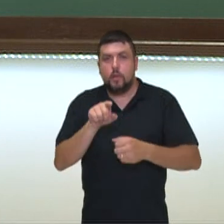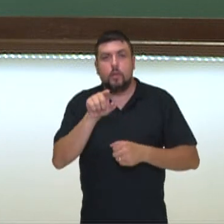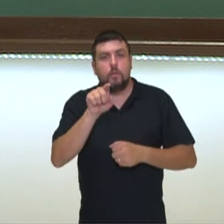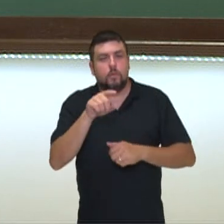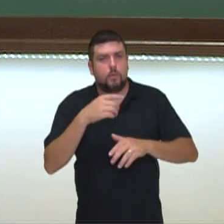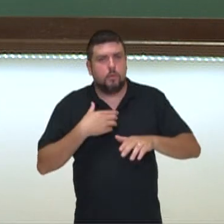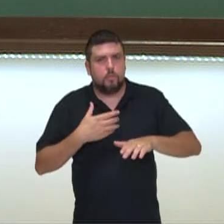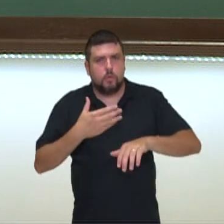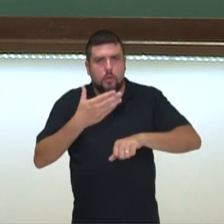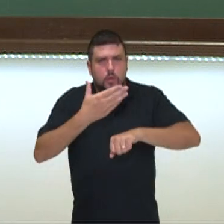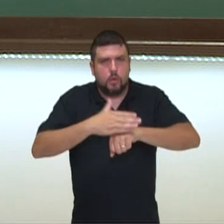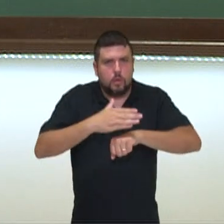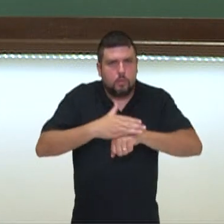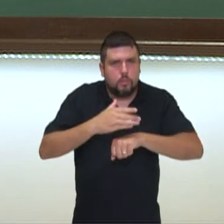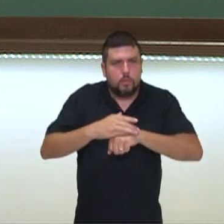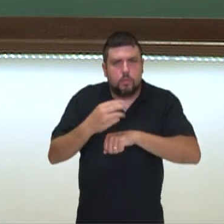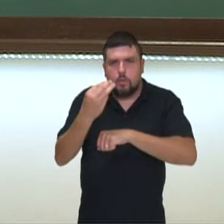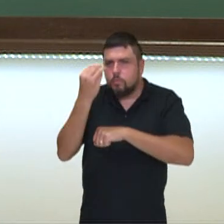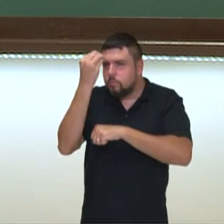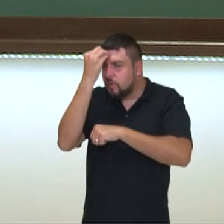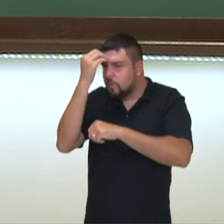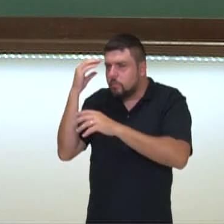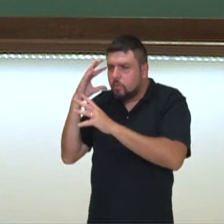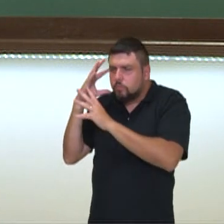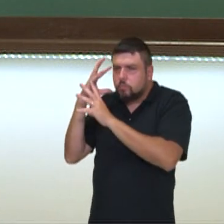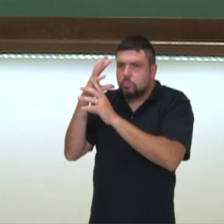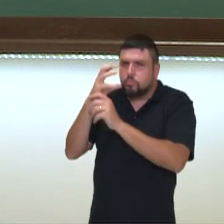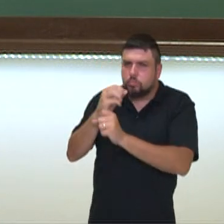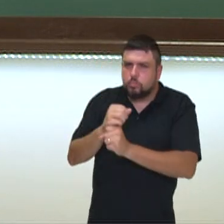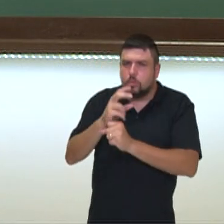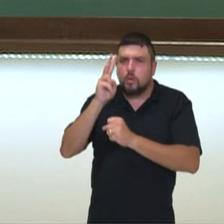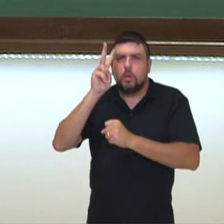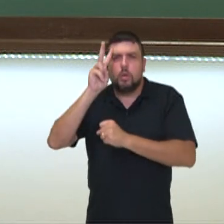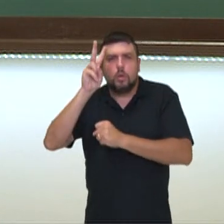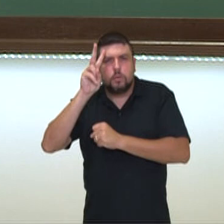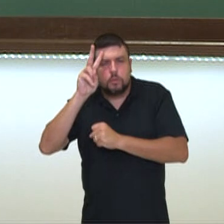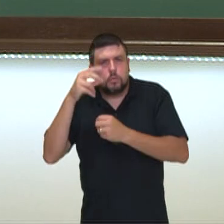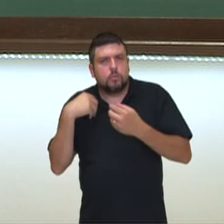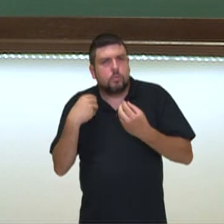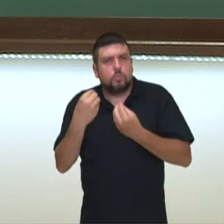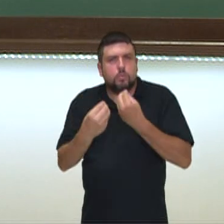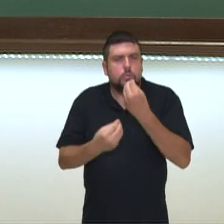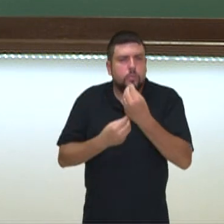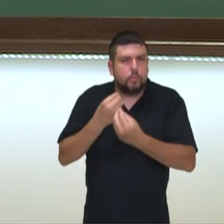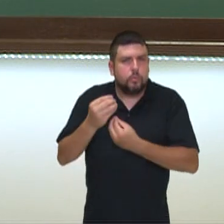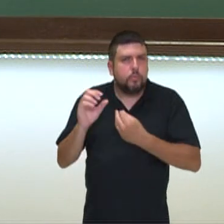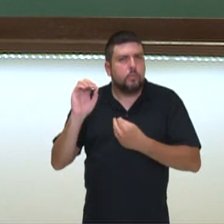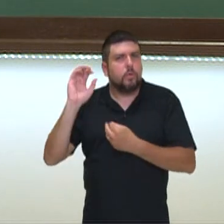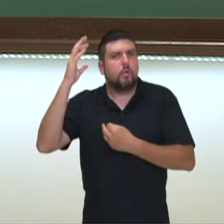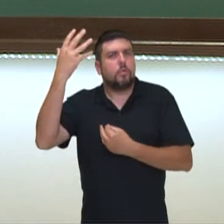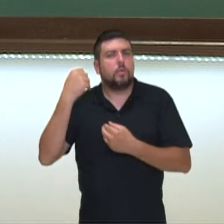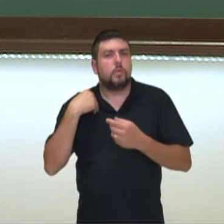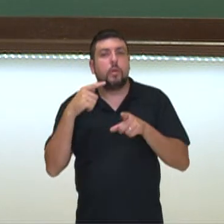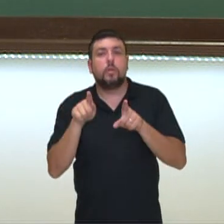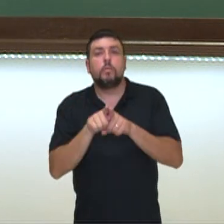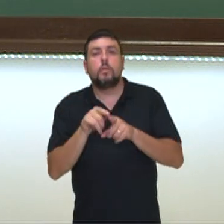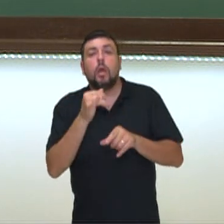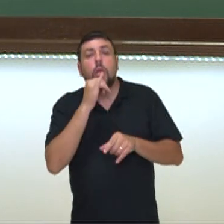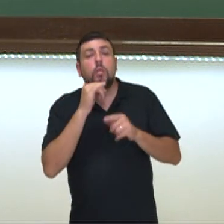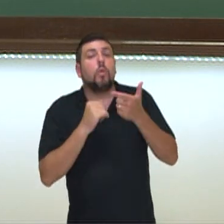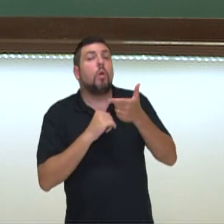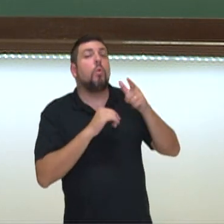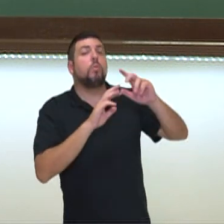de rememorização, lembrar, né? Como que acontece, que exemplos de outras escolas vocês